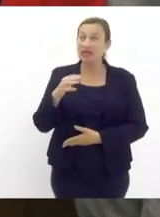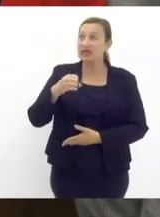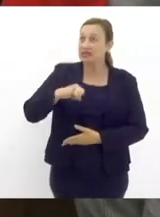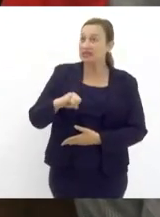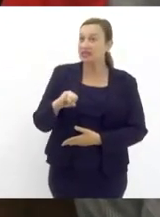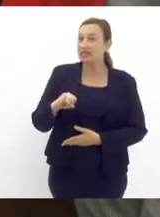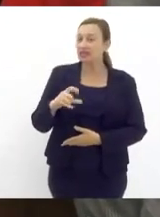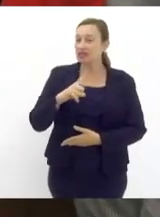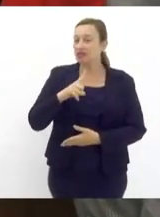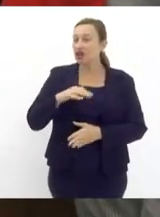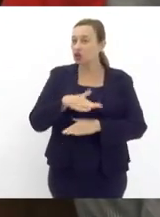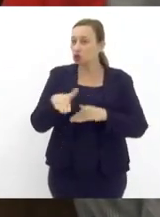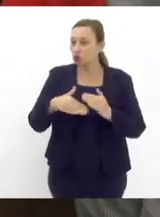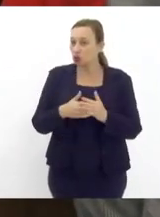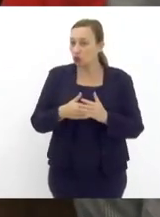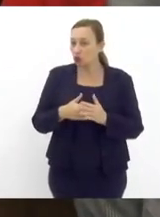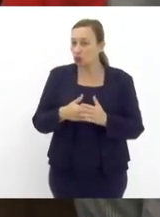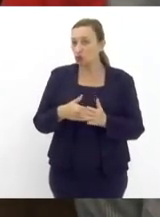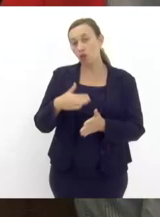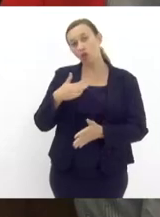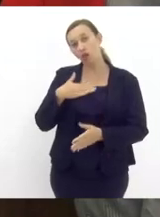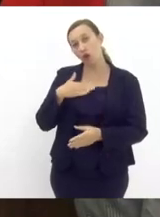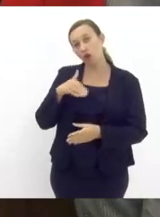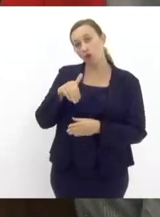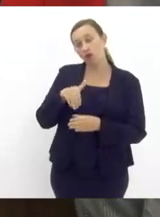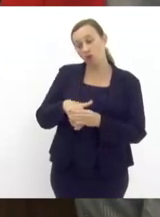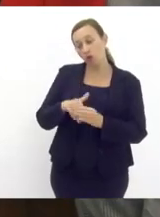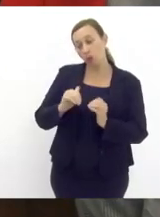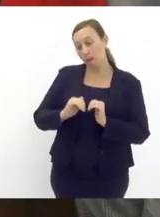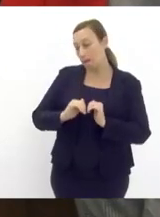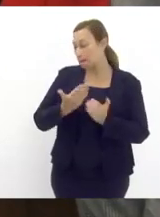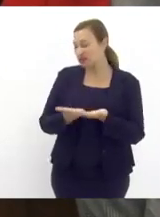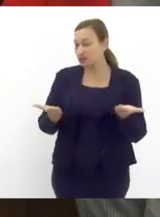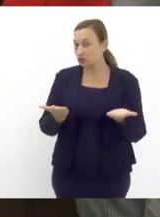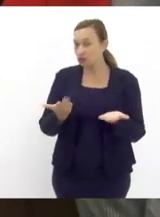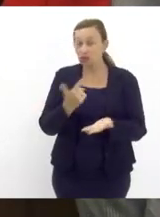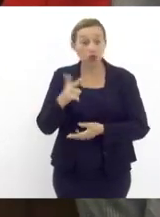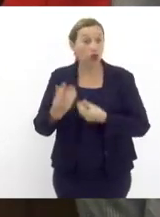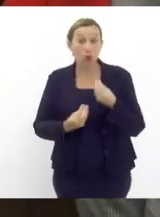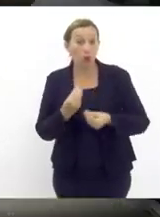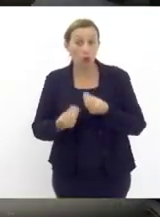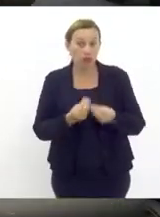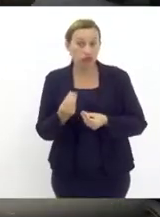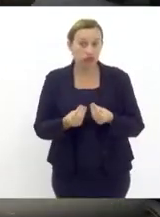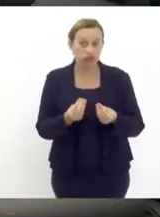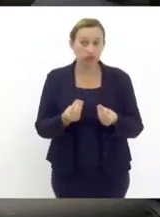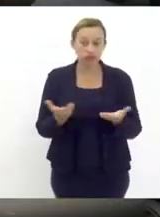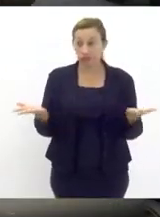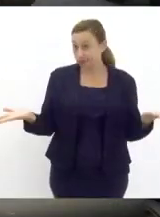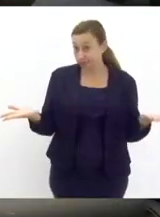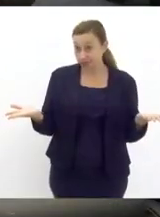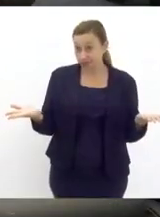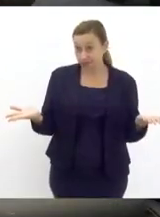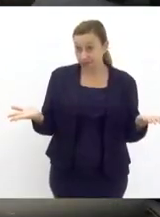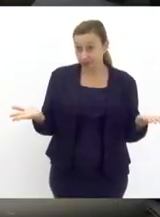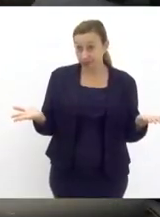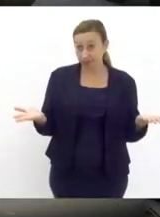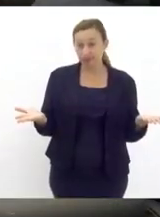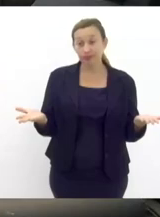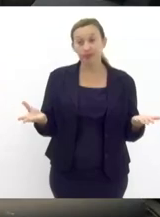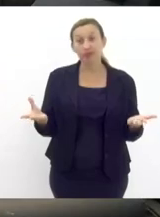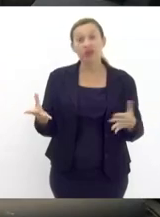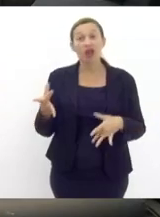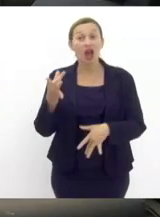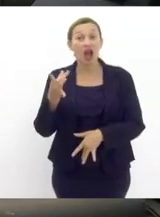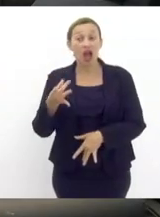os titulares evidentemente a minha divergência caiu mas não tem outra forma mas consta presença